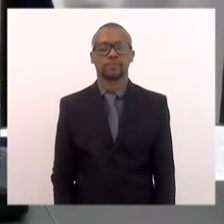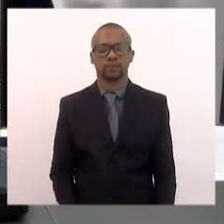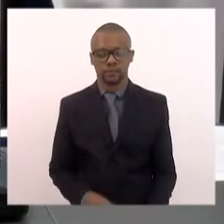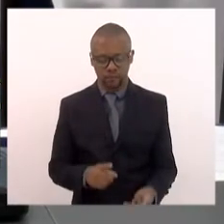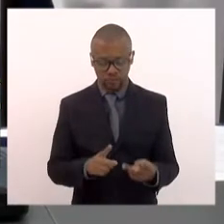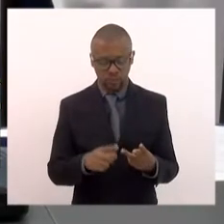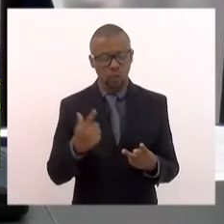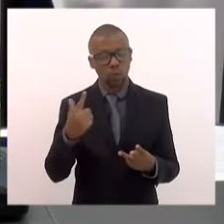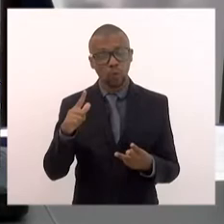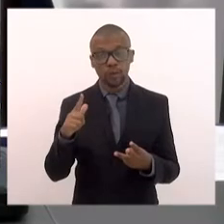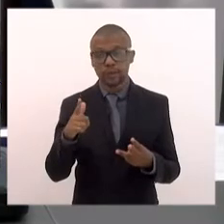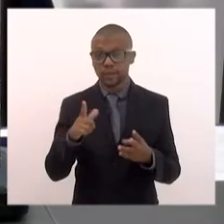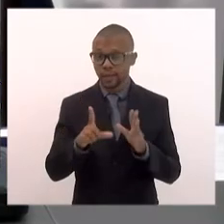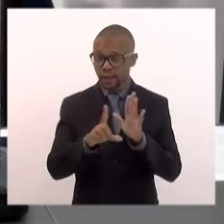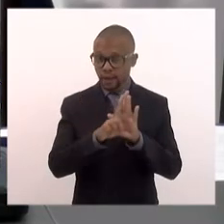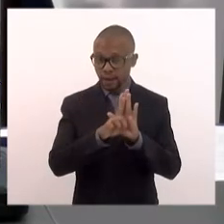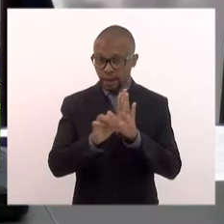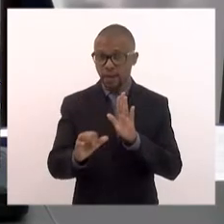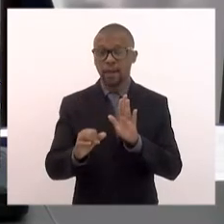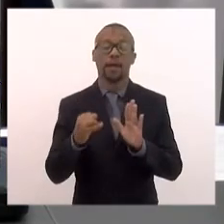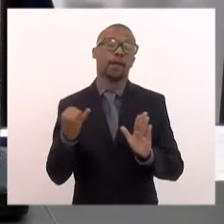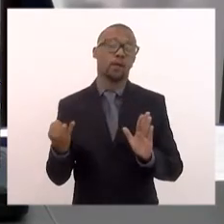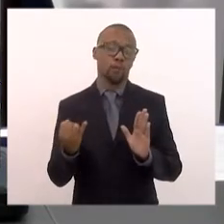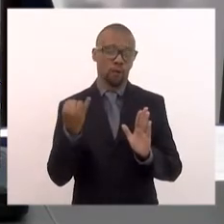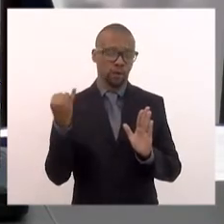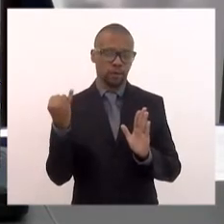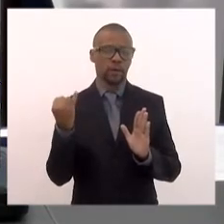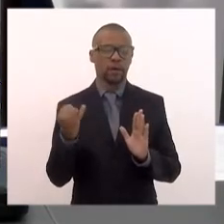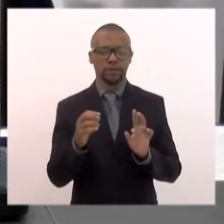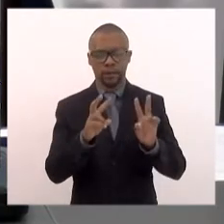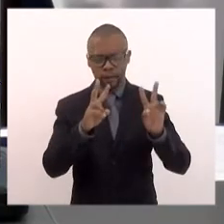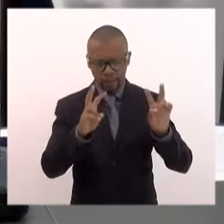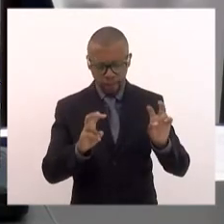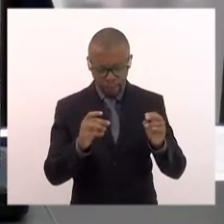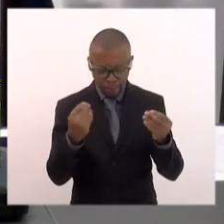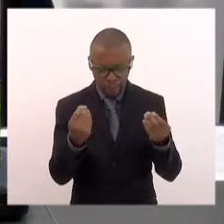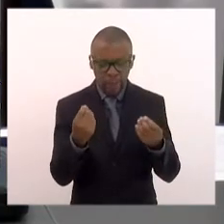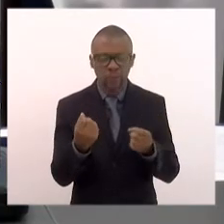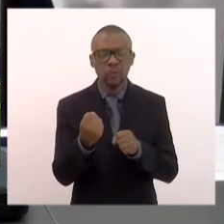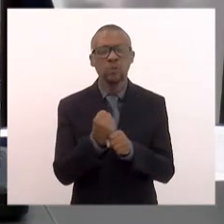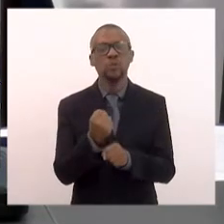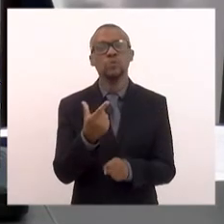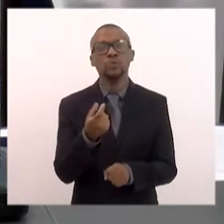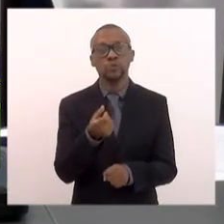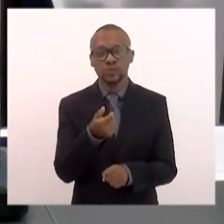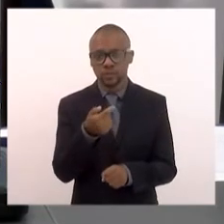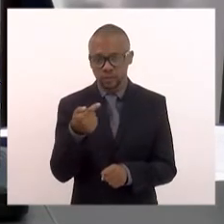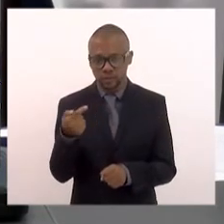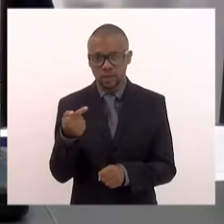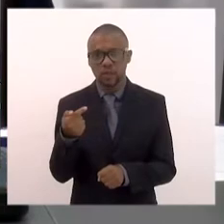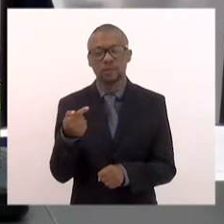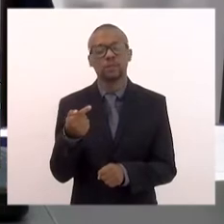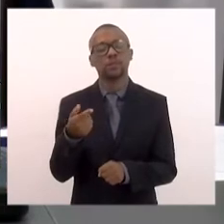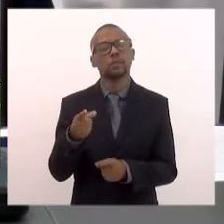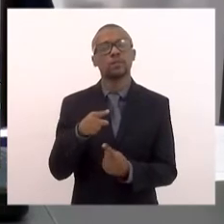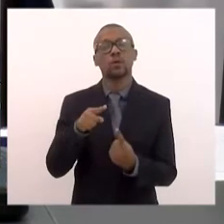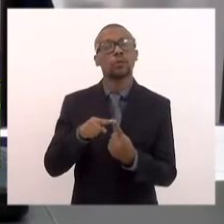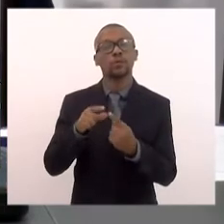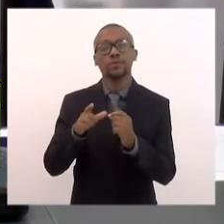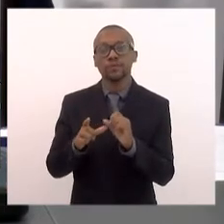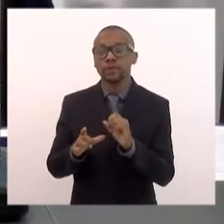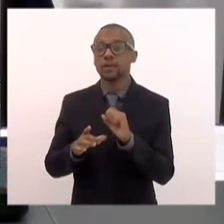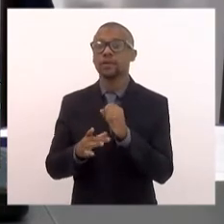Outra pauta importante, uma outra lei importante, é a lei de 2017, que garantiu,